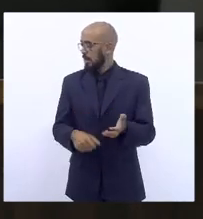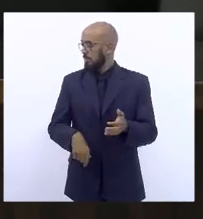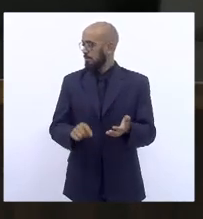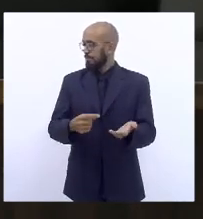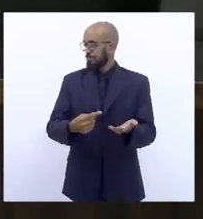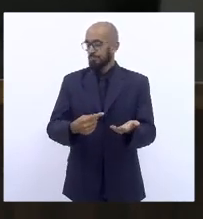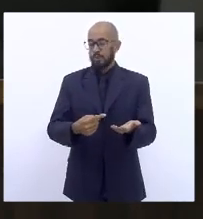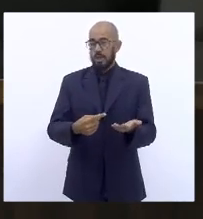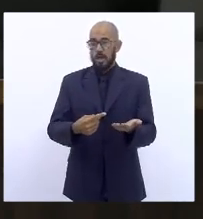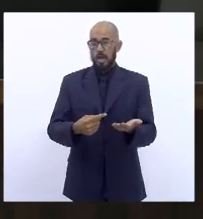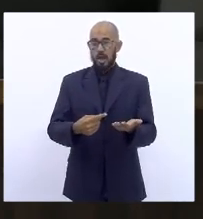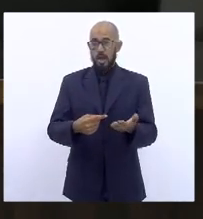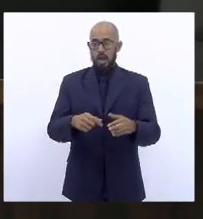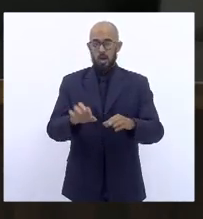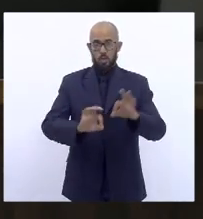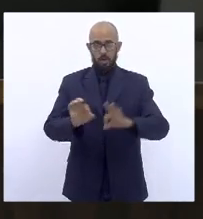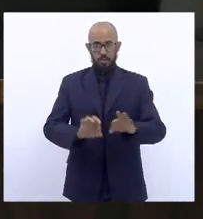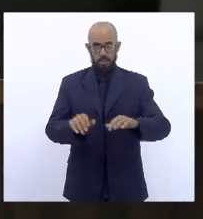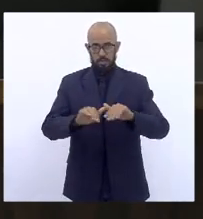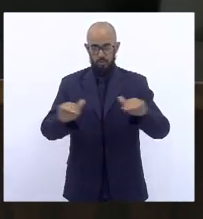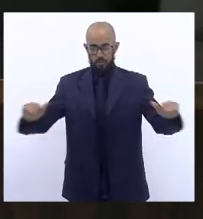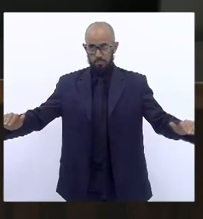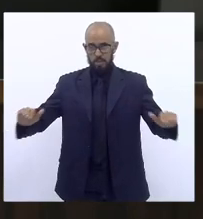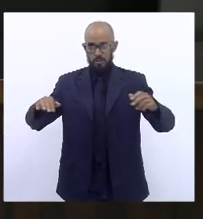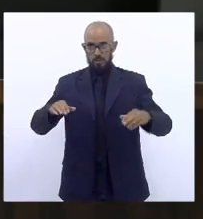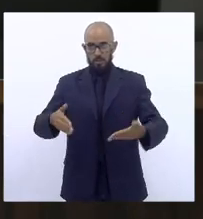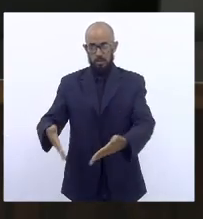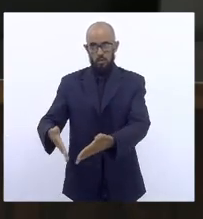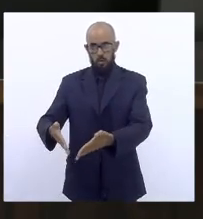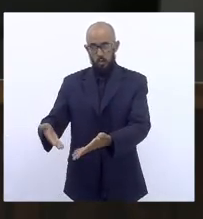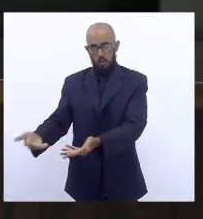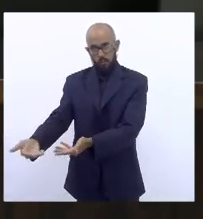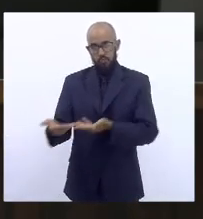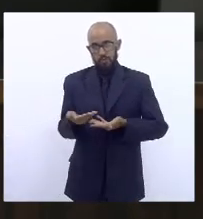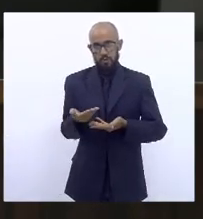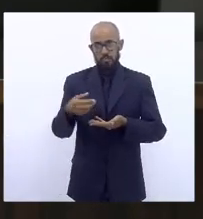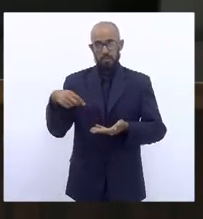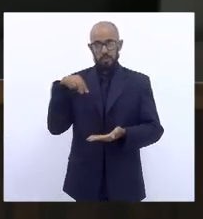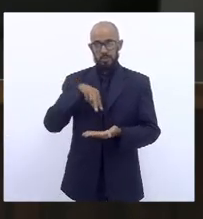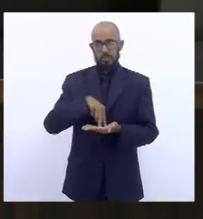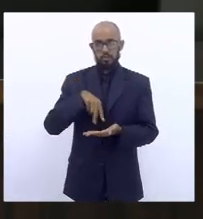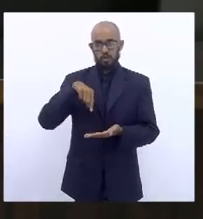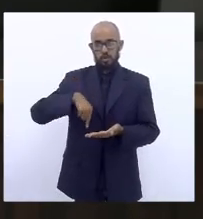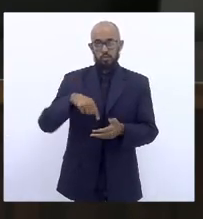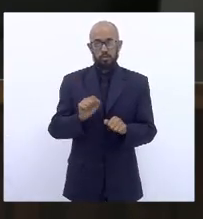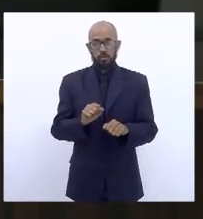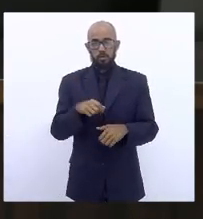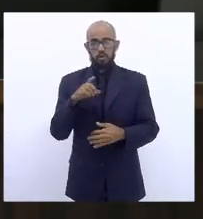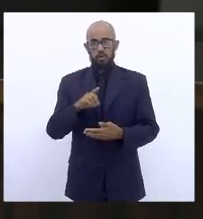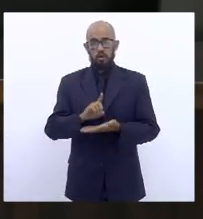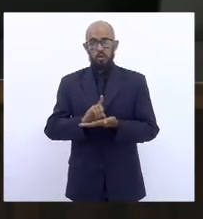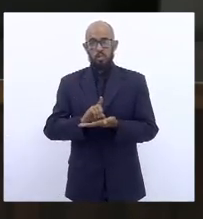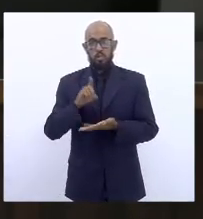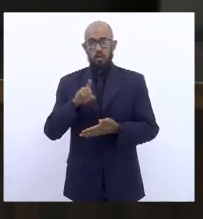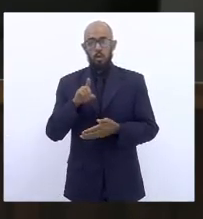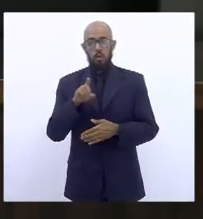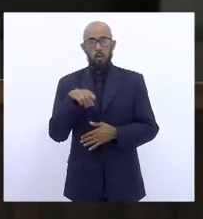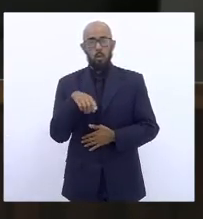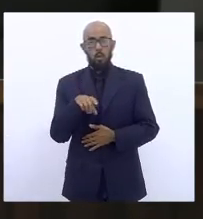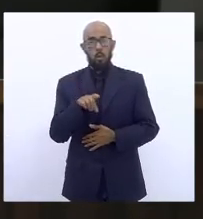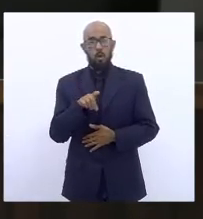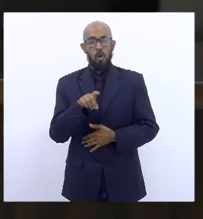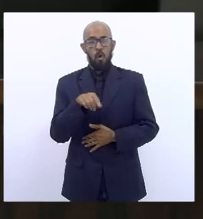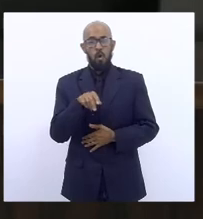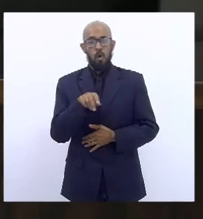da nossa mesa, convidando para que esteja conosco Dom Roberto Paes, bispo